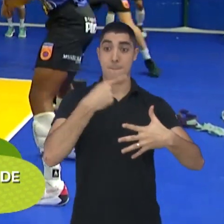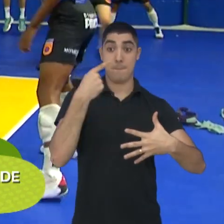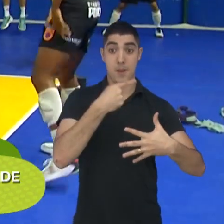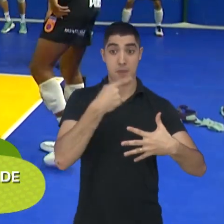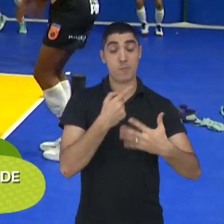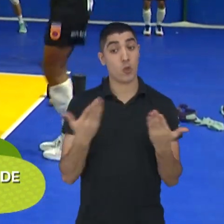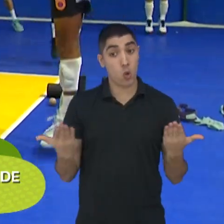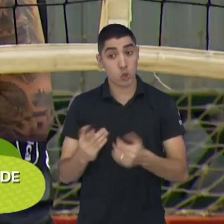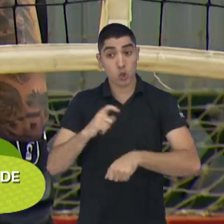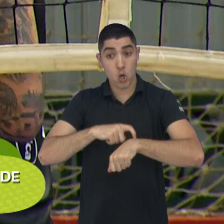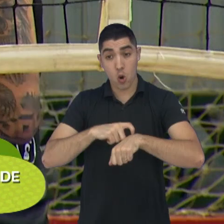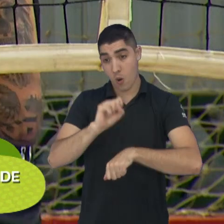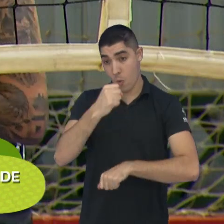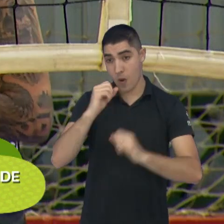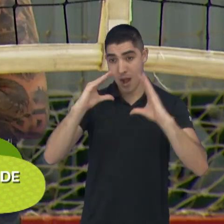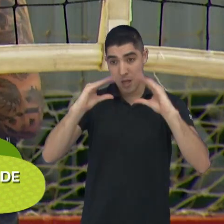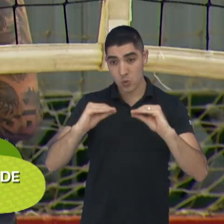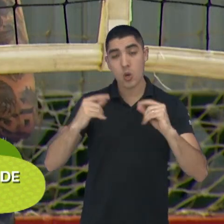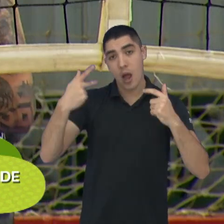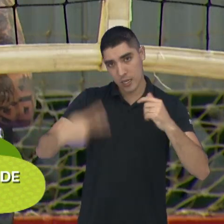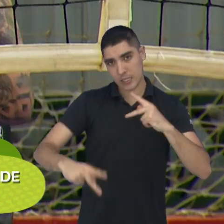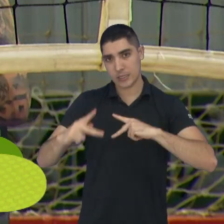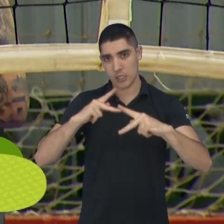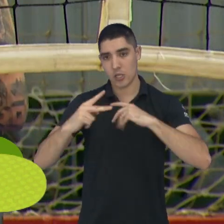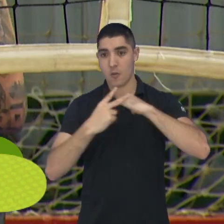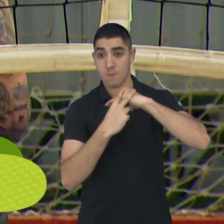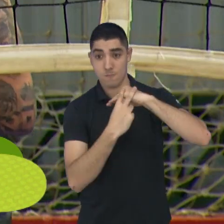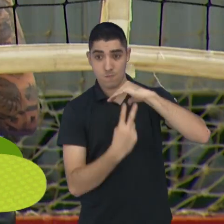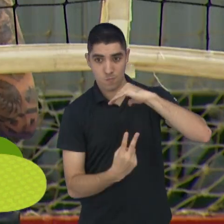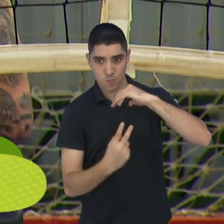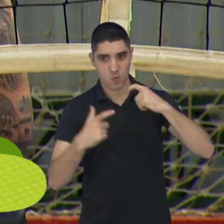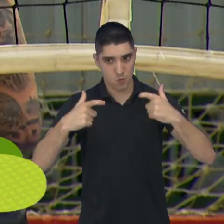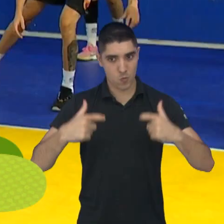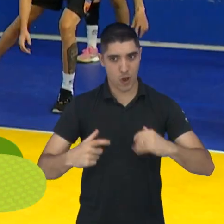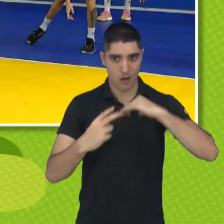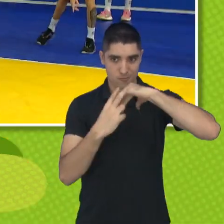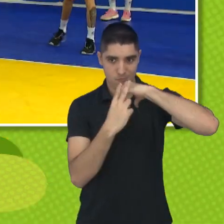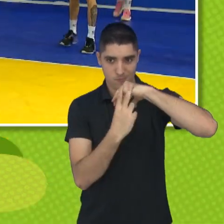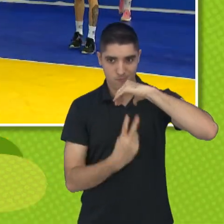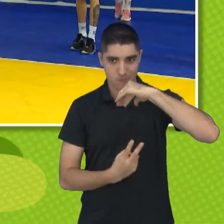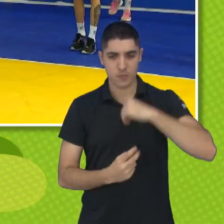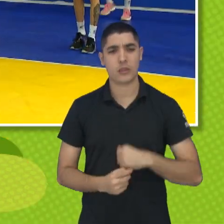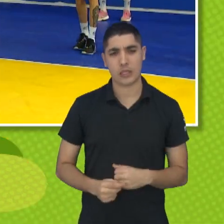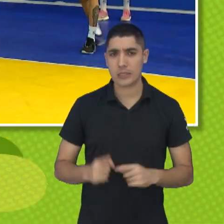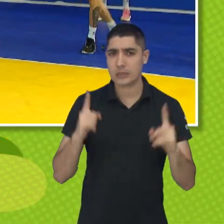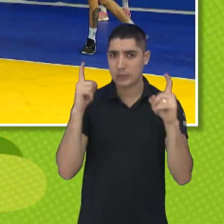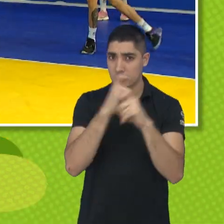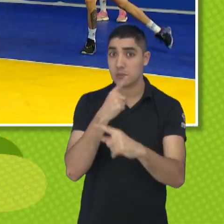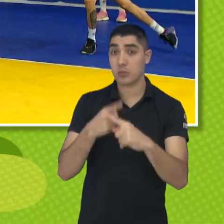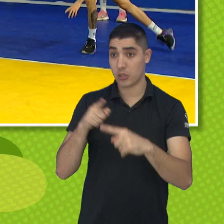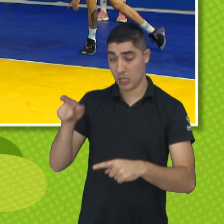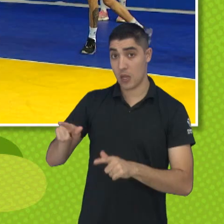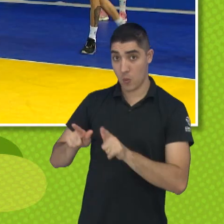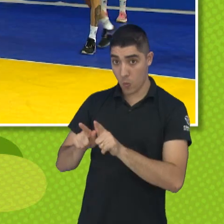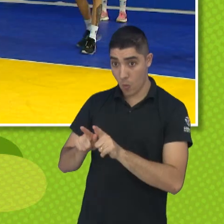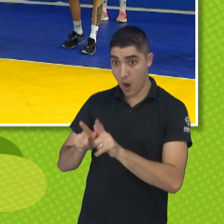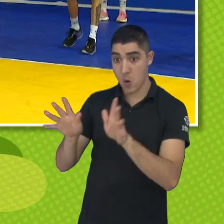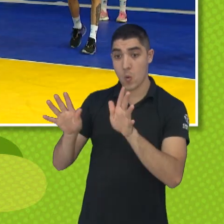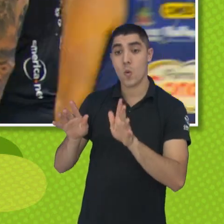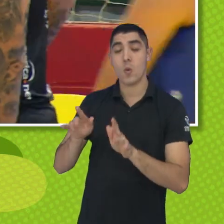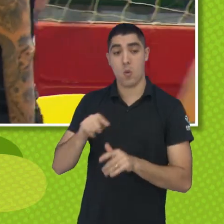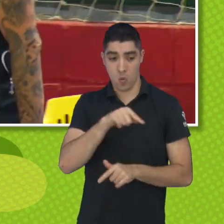hoje, 20 horas, lá na Arena Farmaconde, Brunão. É um jogo complicado, né? Porque o Guarulhos aí é o atual campeão paulista e é o time que se